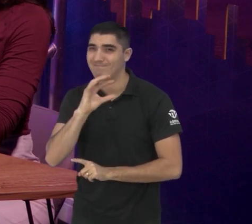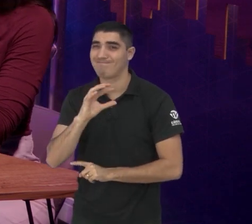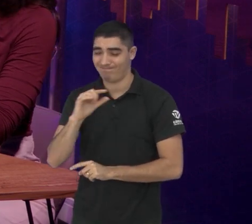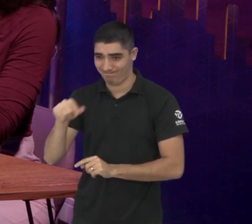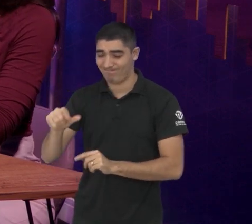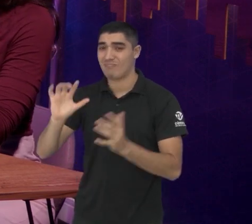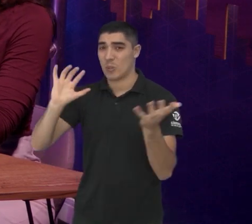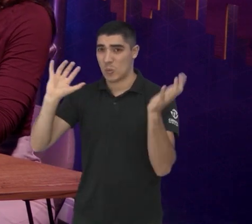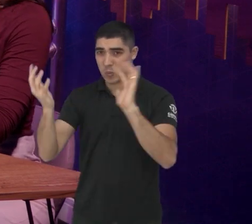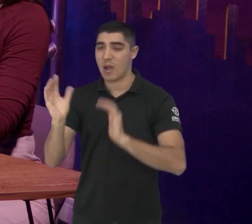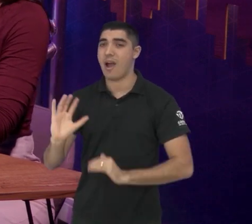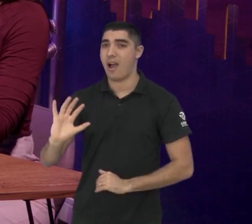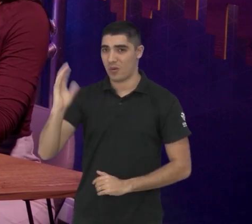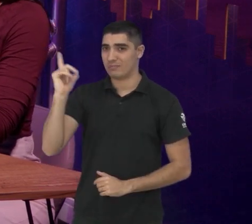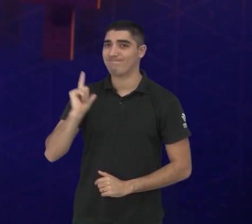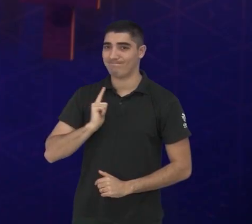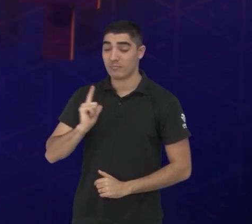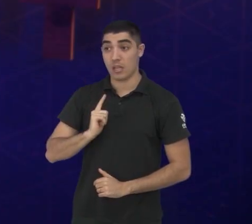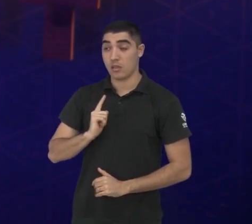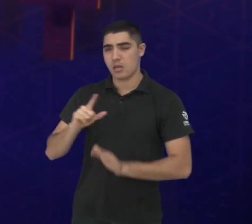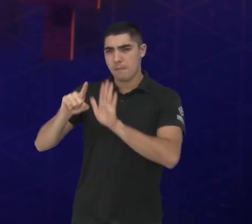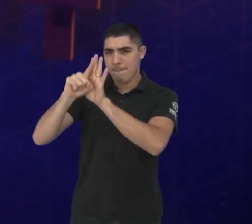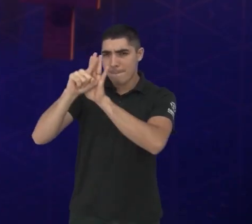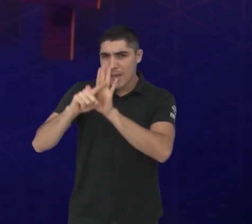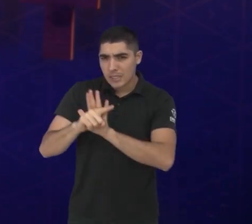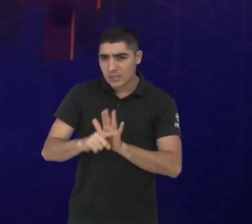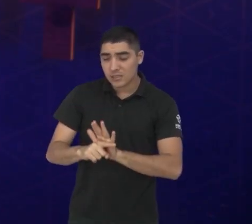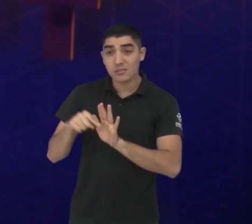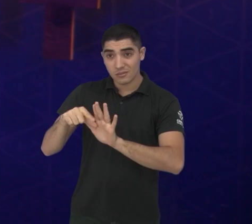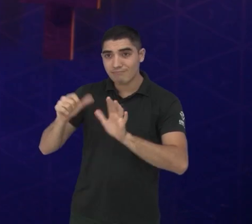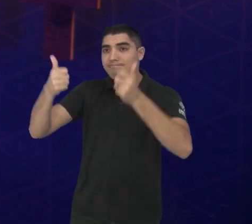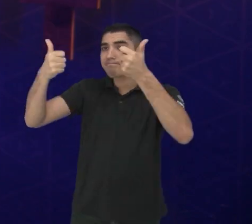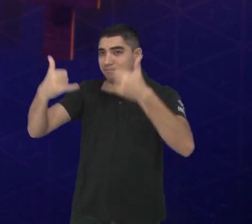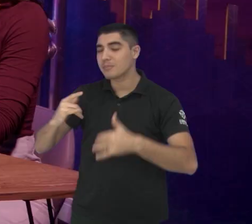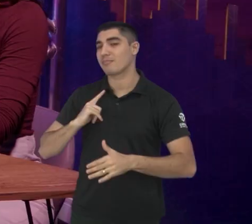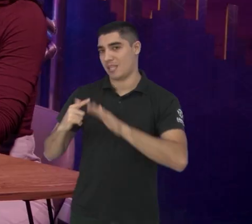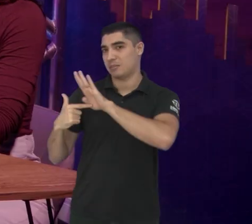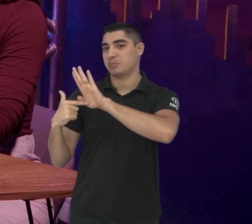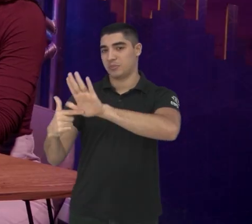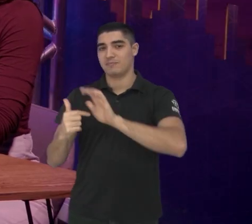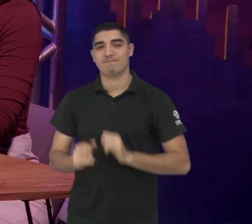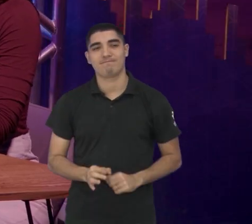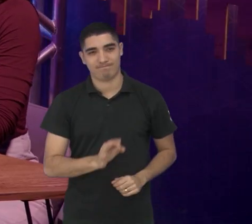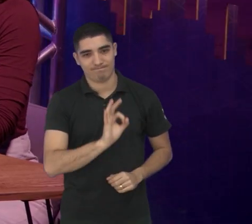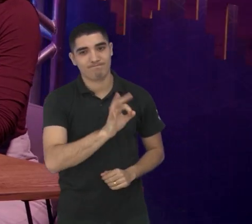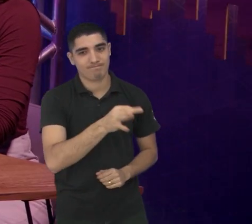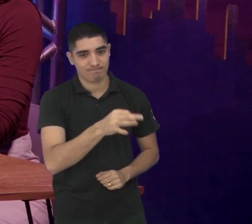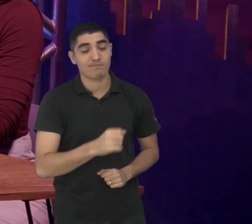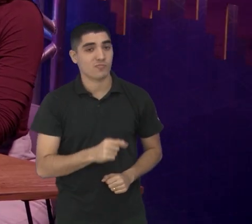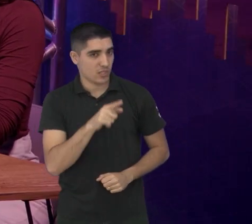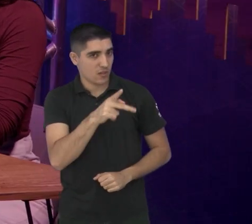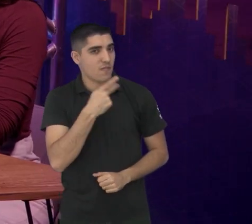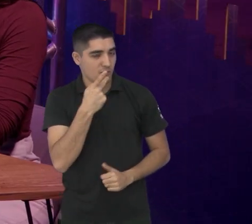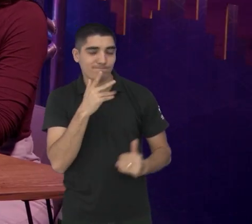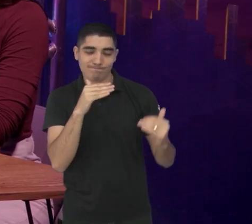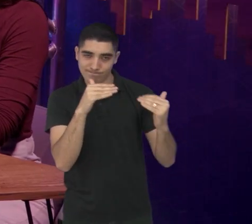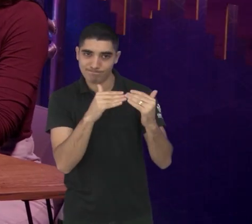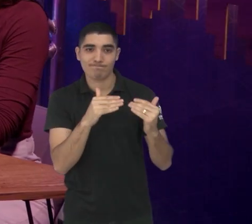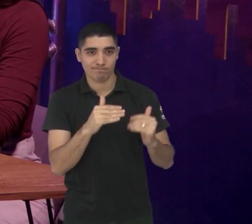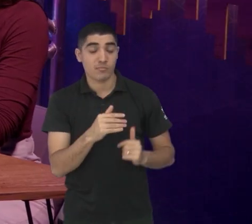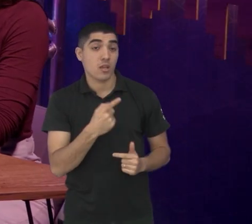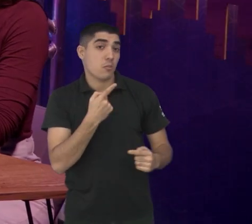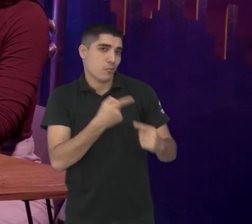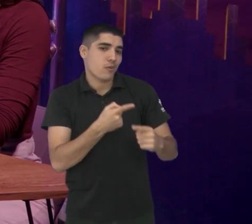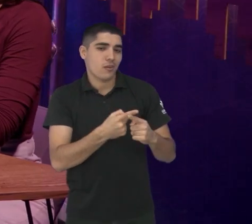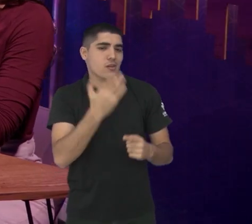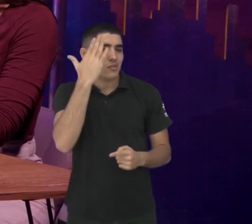são uma realidade, gente. Inclusive, estudos científicos, dados comprovam isso. Perfeito, Dani. Exatamente isso que você falou. A